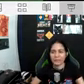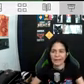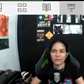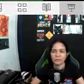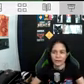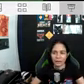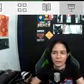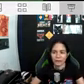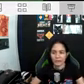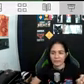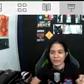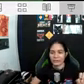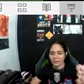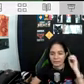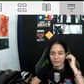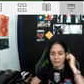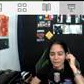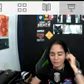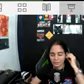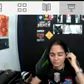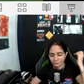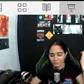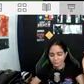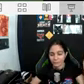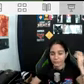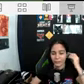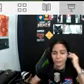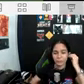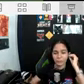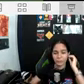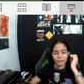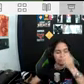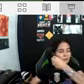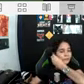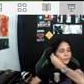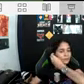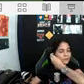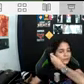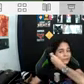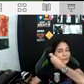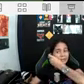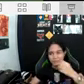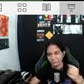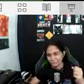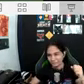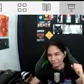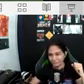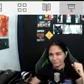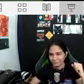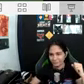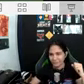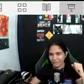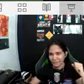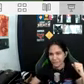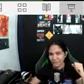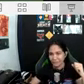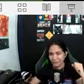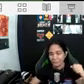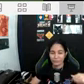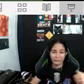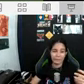uma variação natural, né, da taxa glicêmica. Então, se sua população foi na maioria criança,